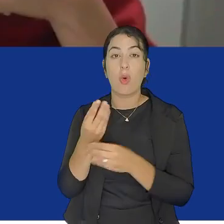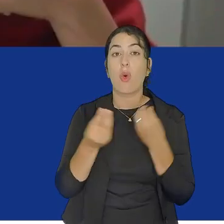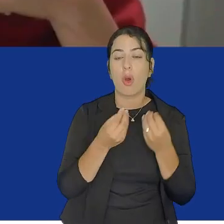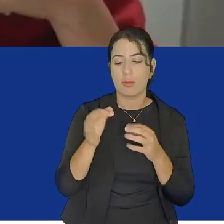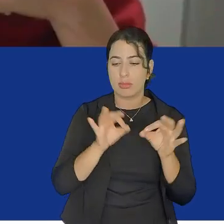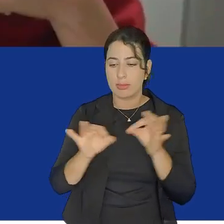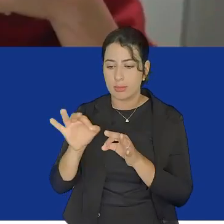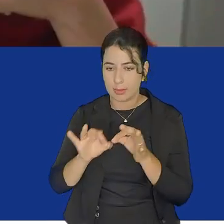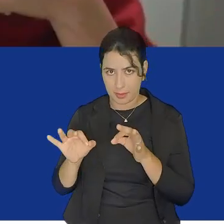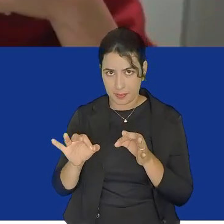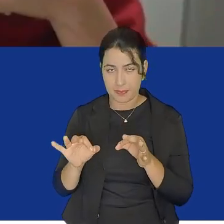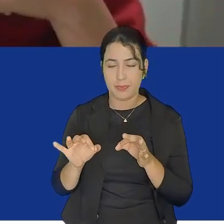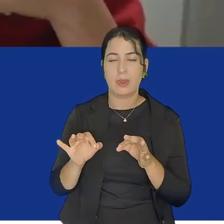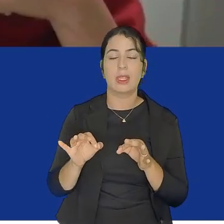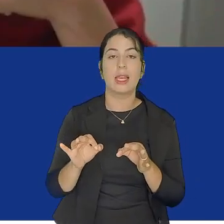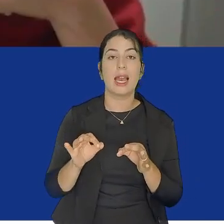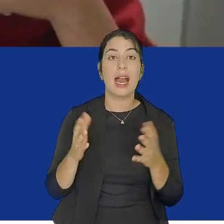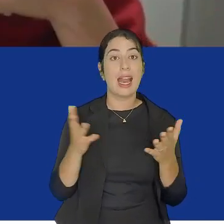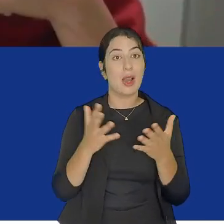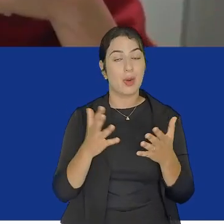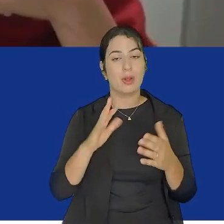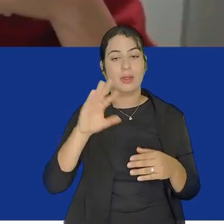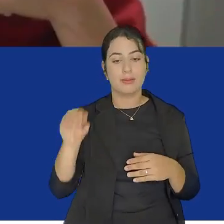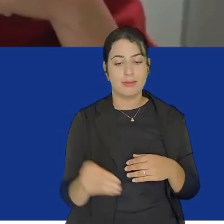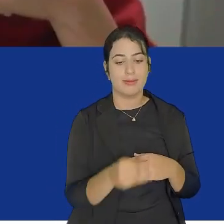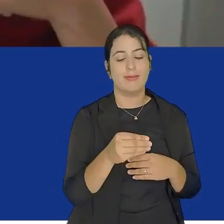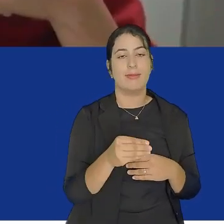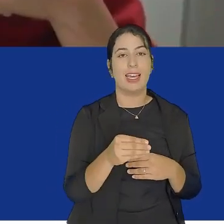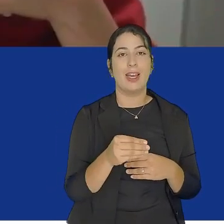essas relações. E o módulo gestão